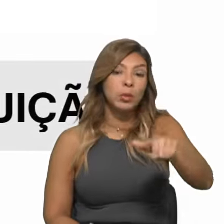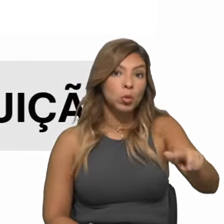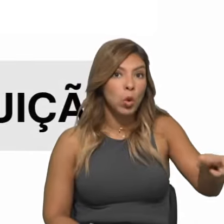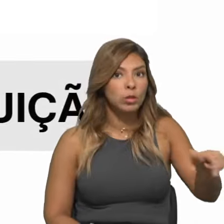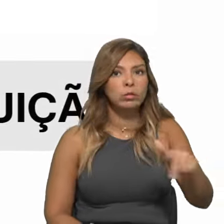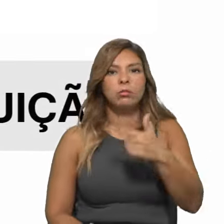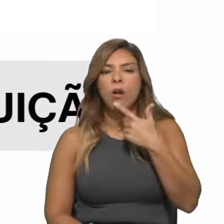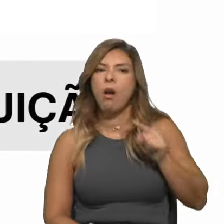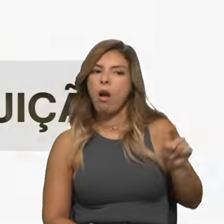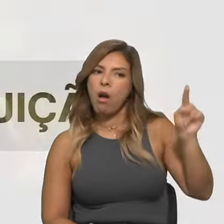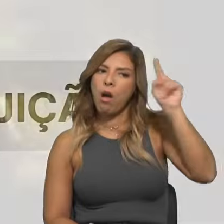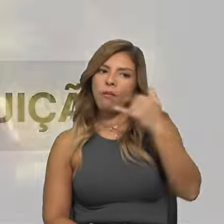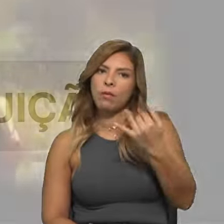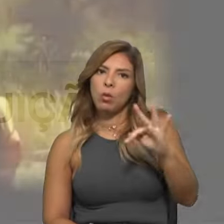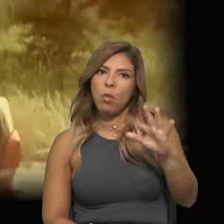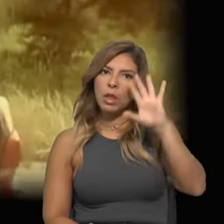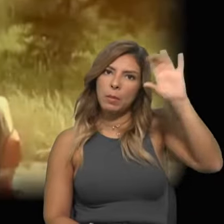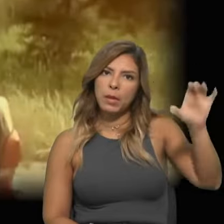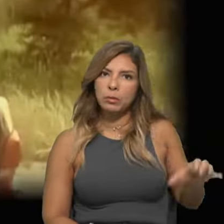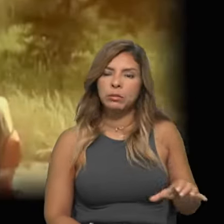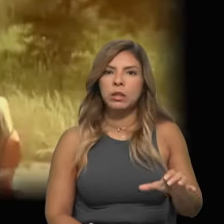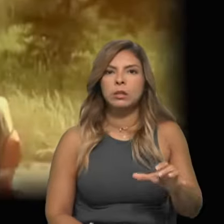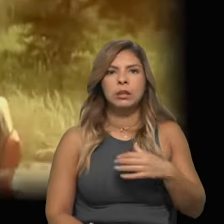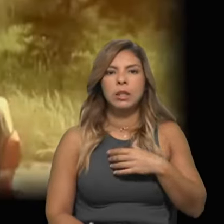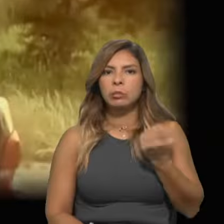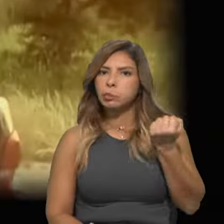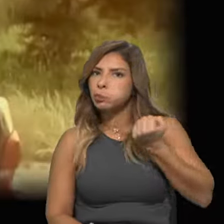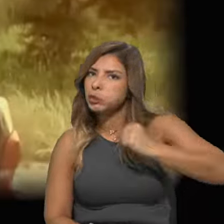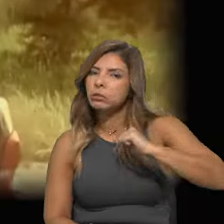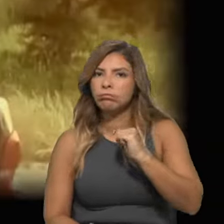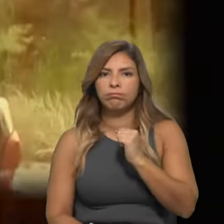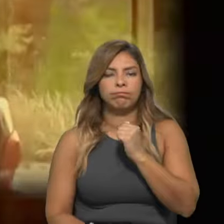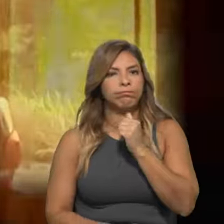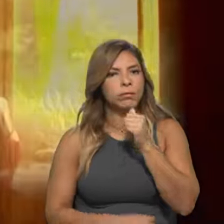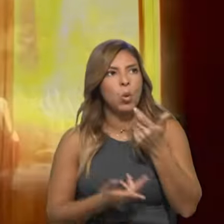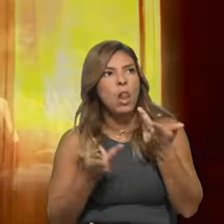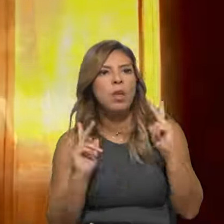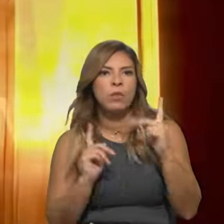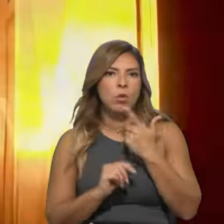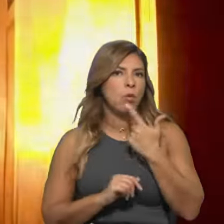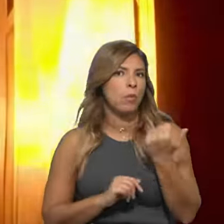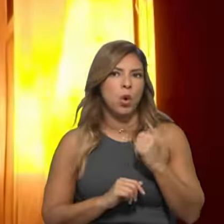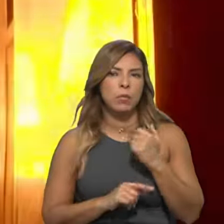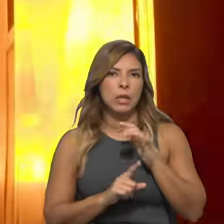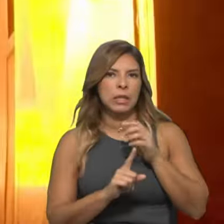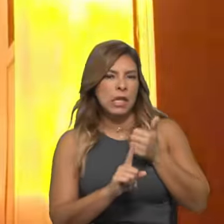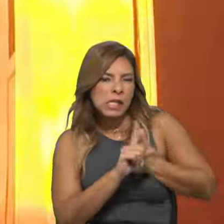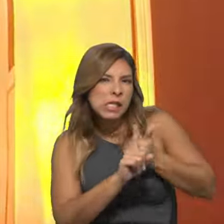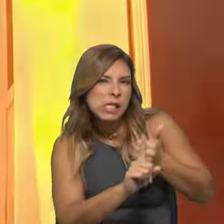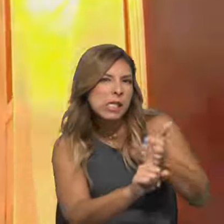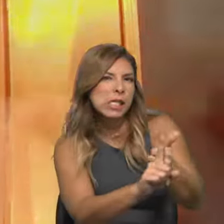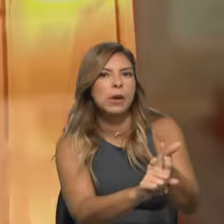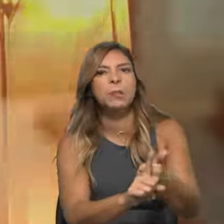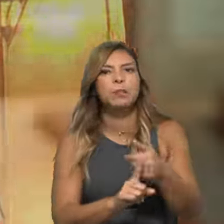24 países sofrem as mais graves violações da liberdade religiosa. Classificados como perseguição, estes